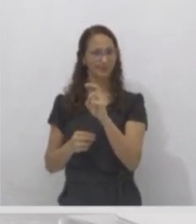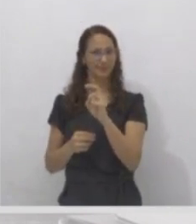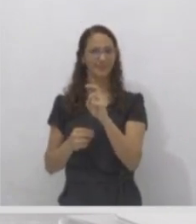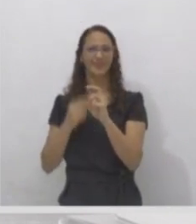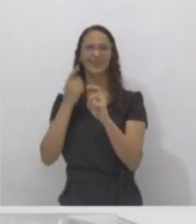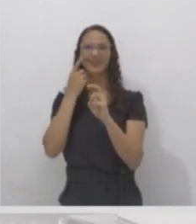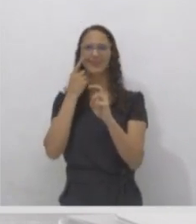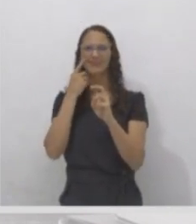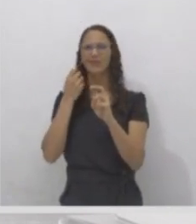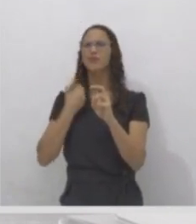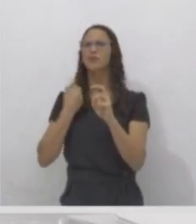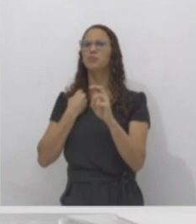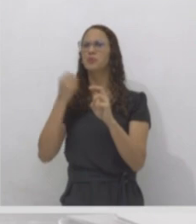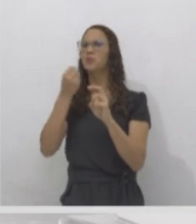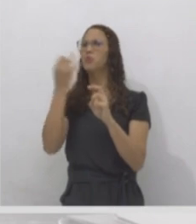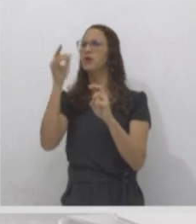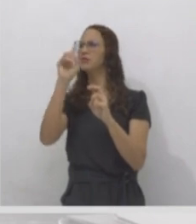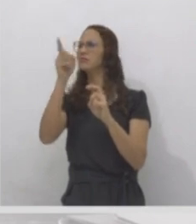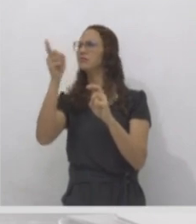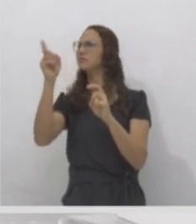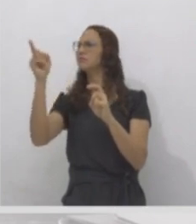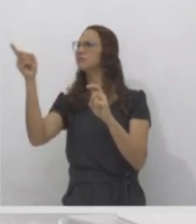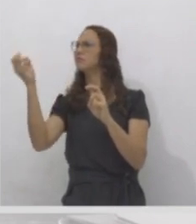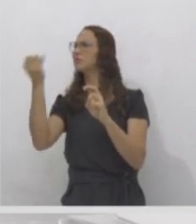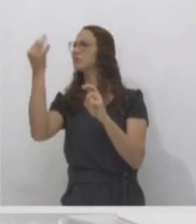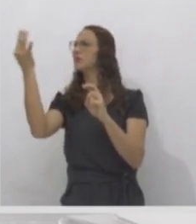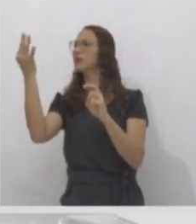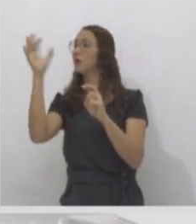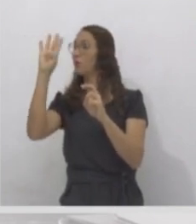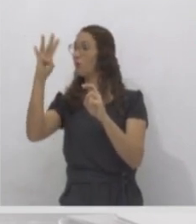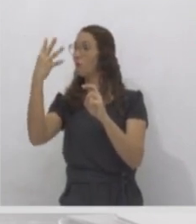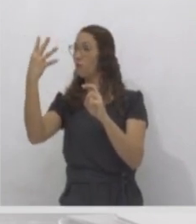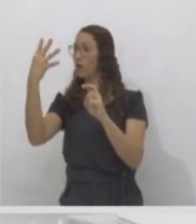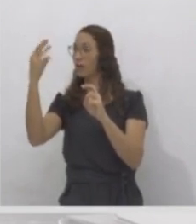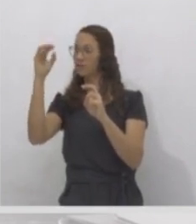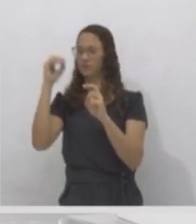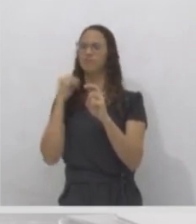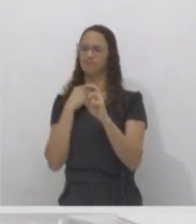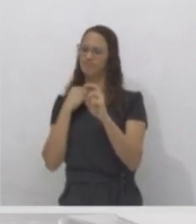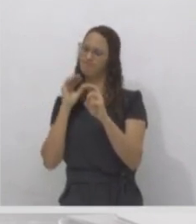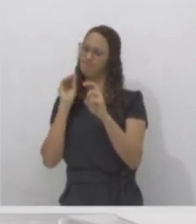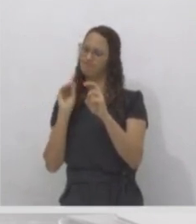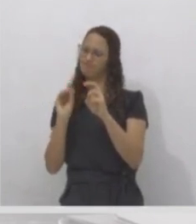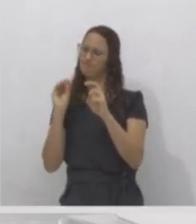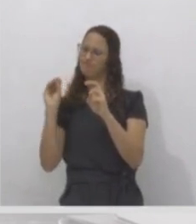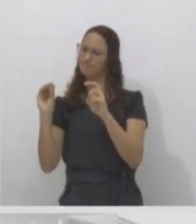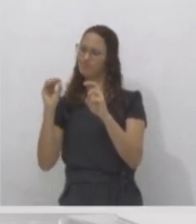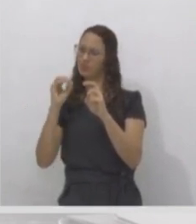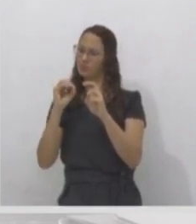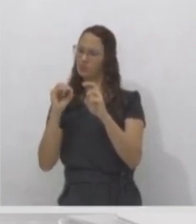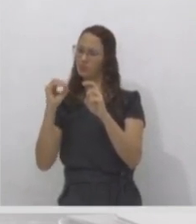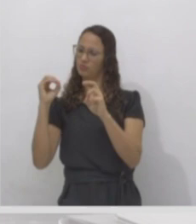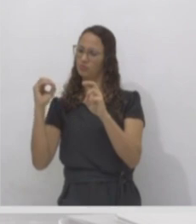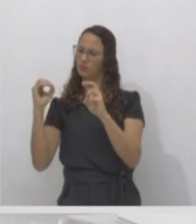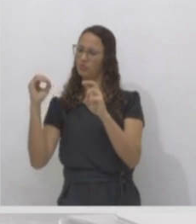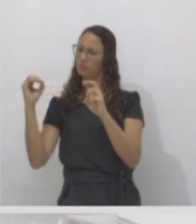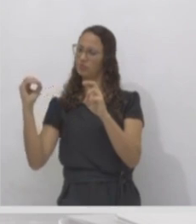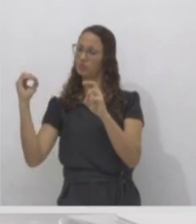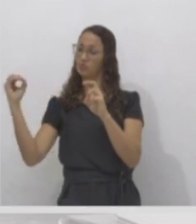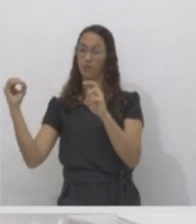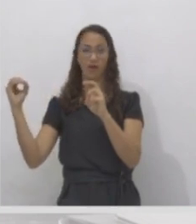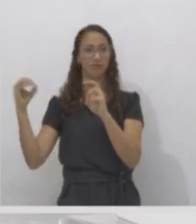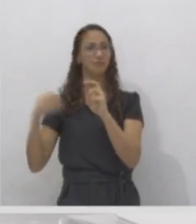números eu tenho depois? 1, 2, 3, 4. Então, eu vou completar com 1, 2, 3,